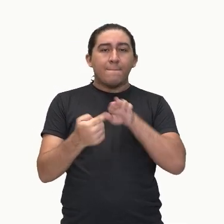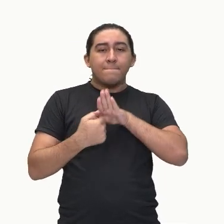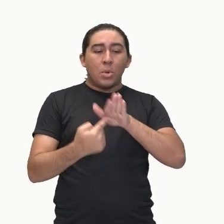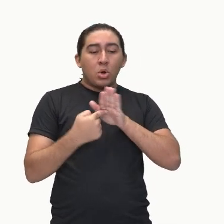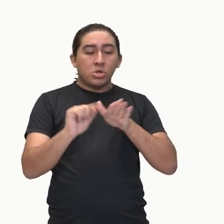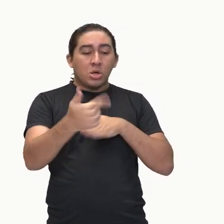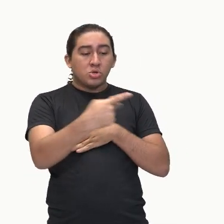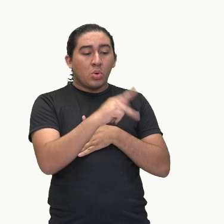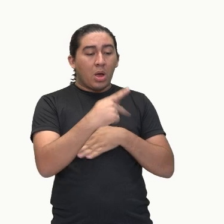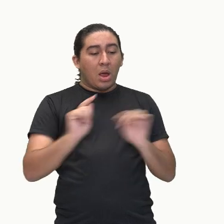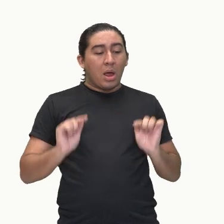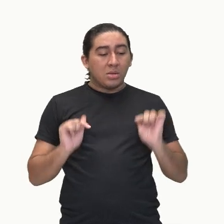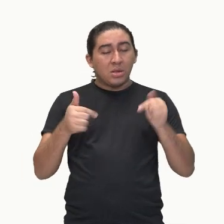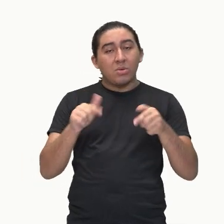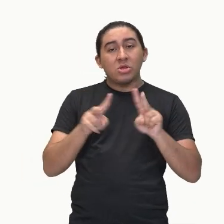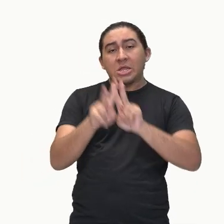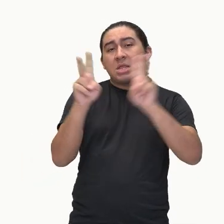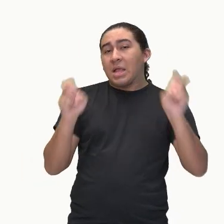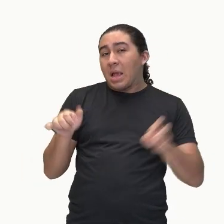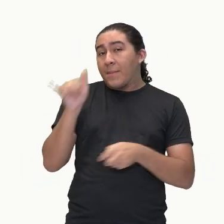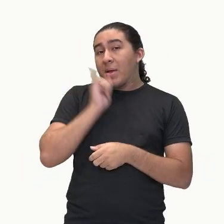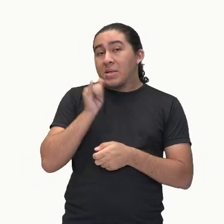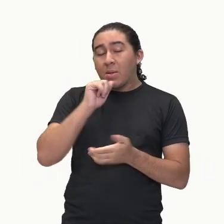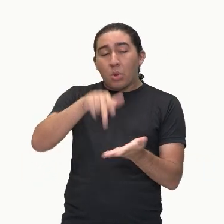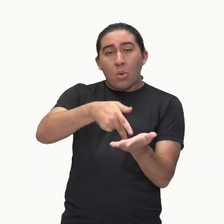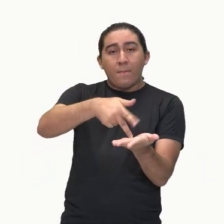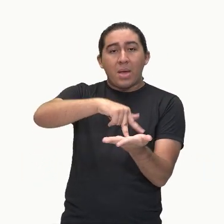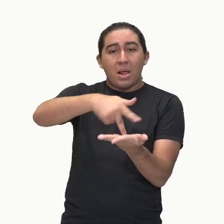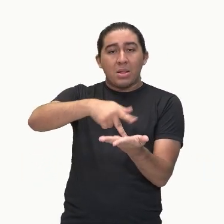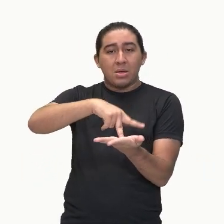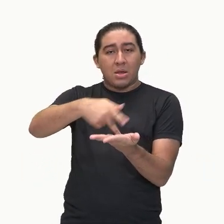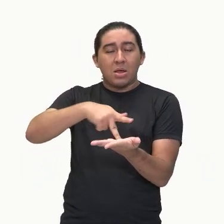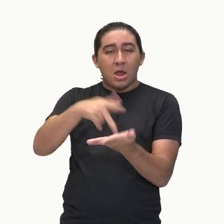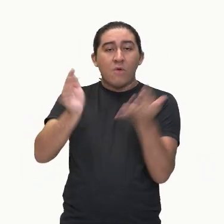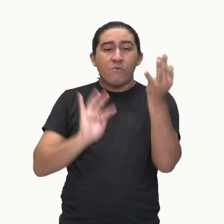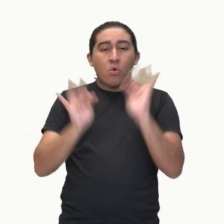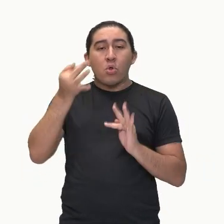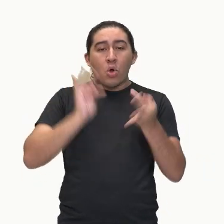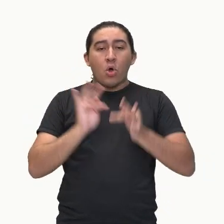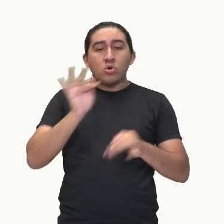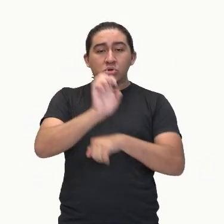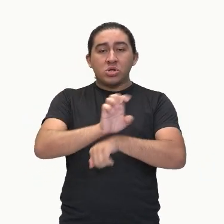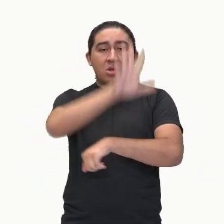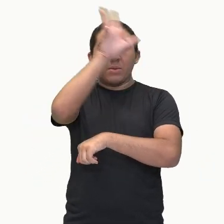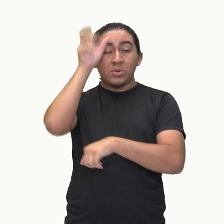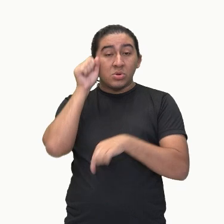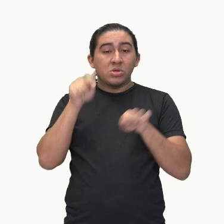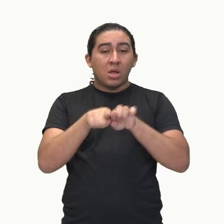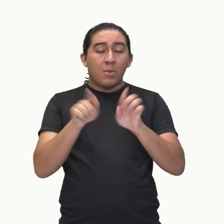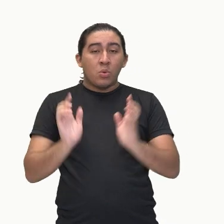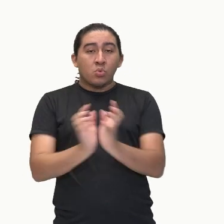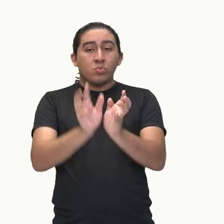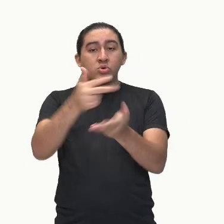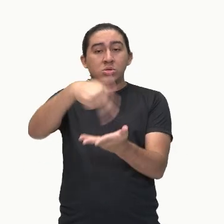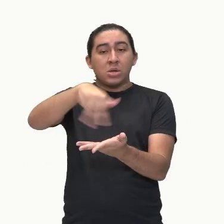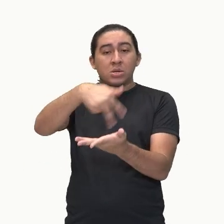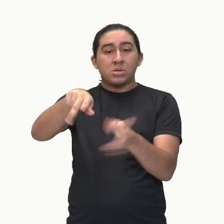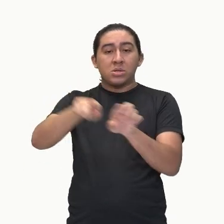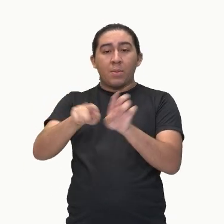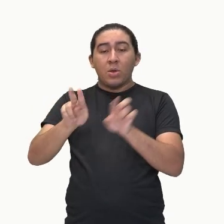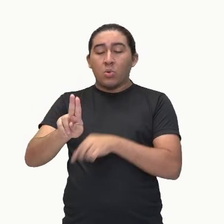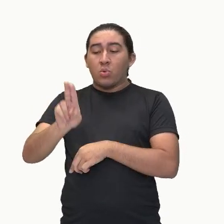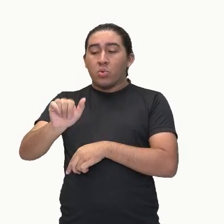trabalhos temáticas como o Balé Folclórico do Amazonas, o Corpo de Dança, a companhia independente